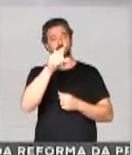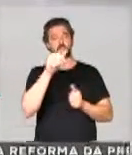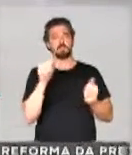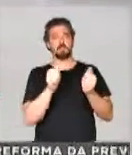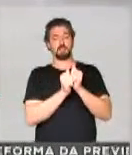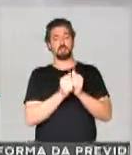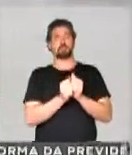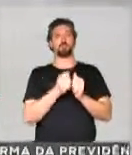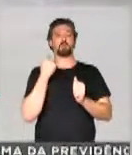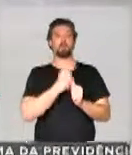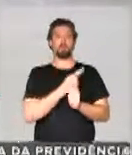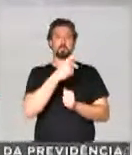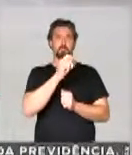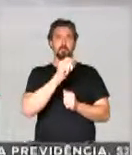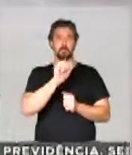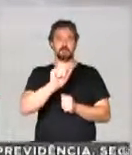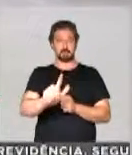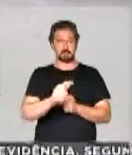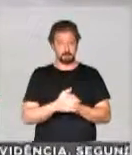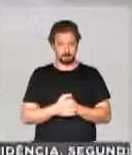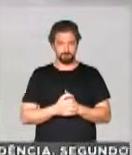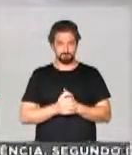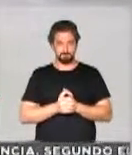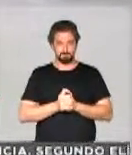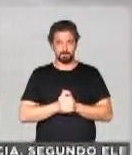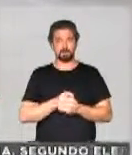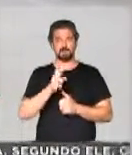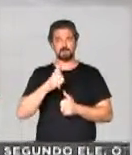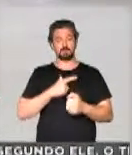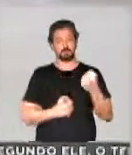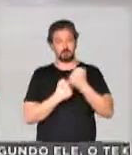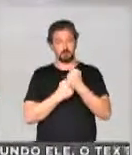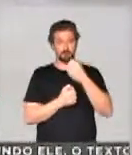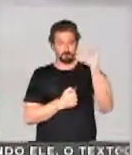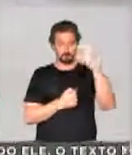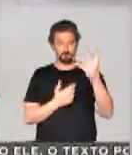Excelência no PSL e contaremos sempre com o senhor.